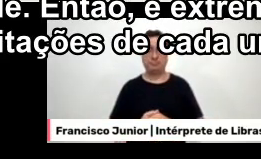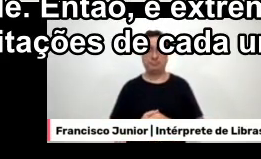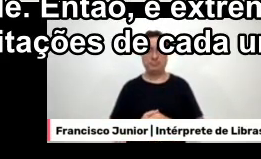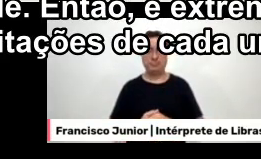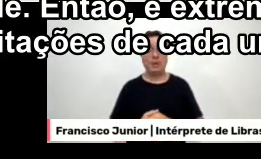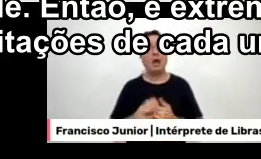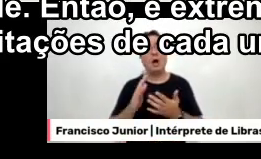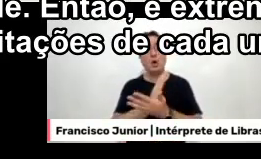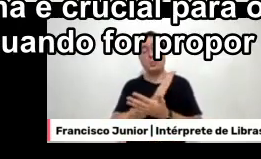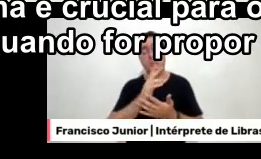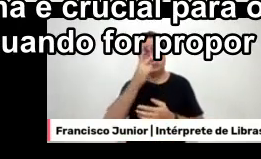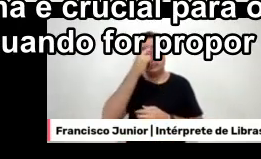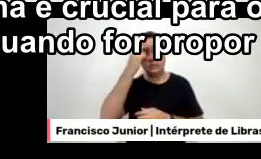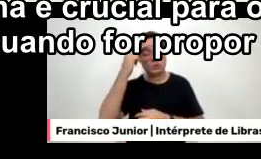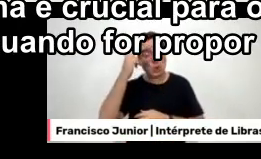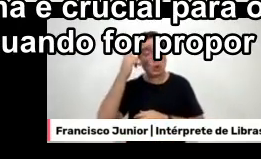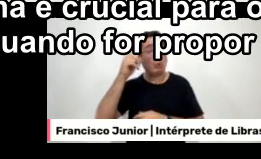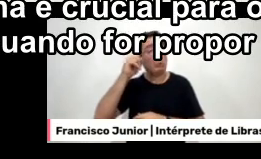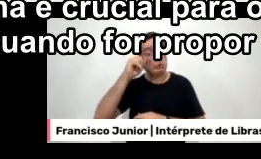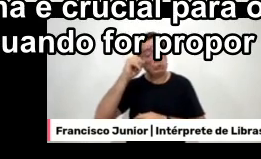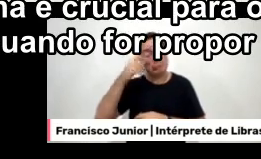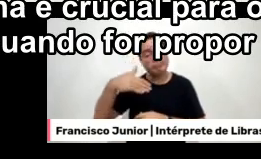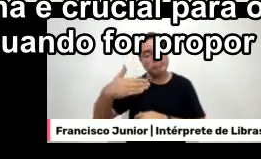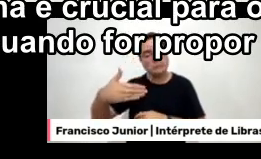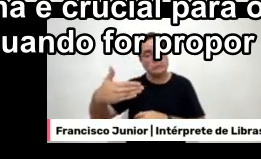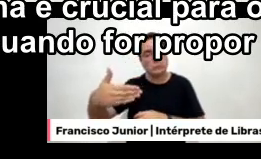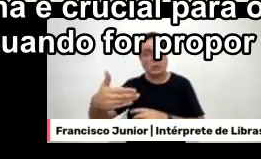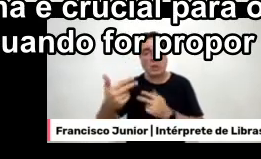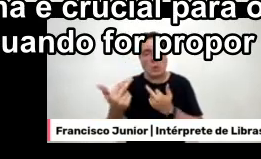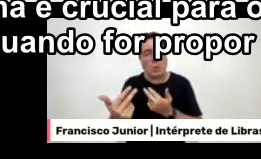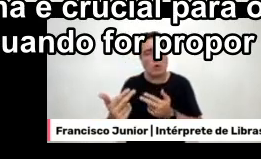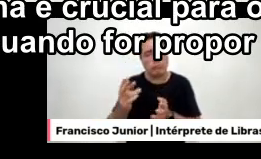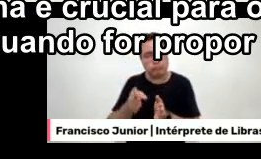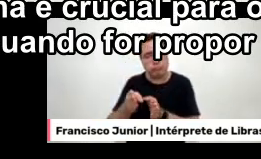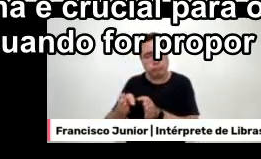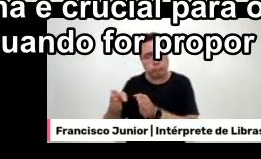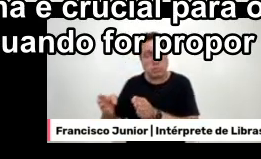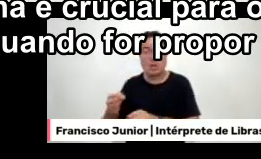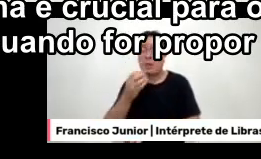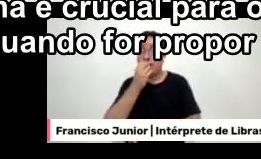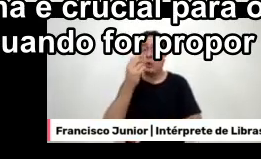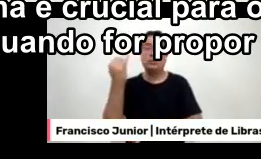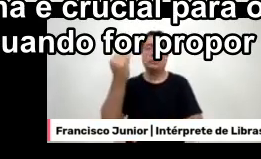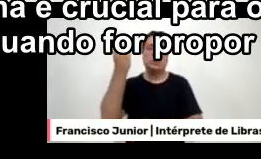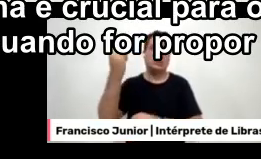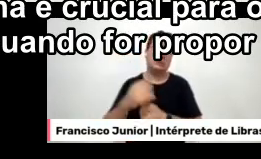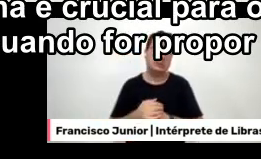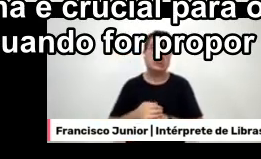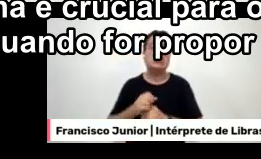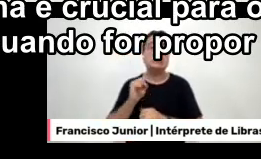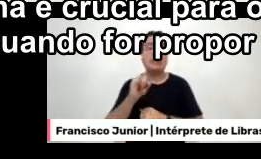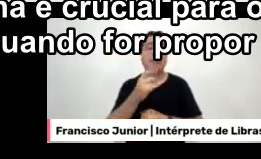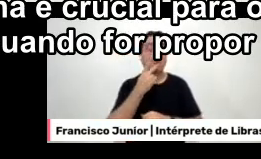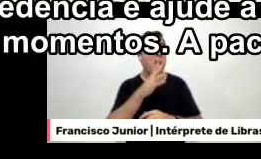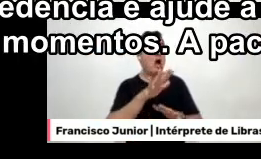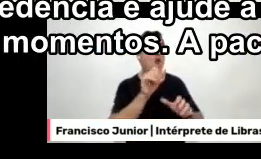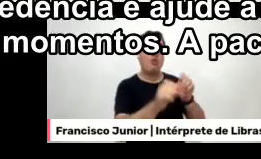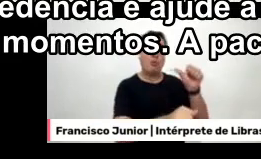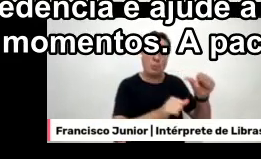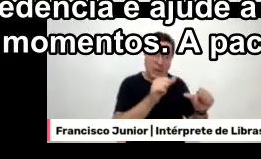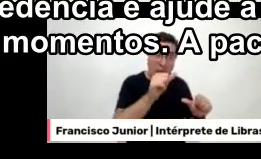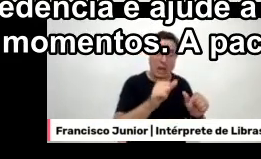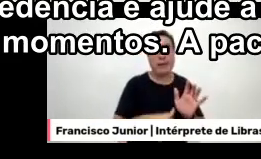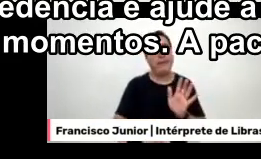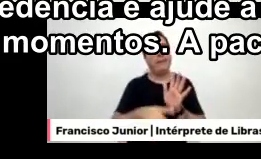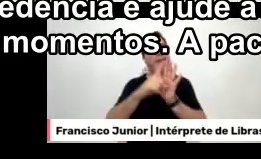Para algumas pessoas, a rotina é crucial para o bom andamento do dia a dia. Quando for propor mudanças, faça isso com antecedência